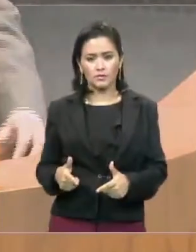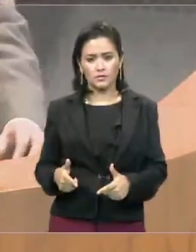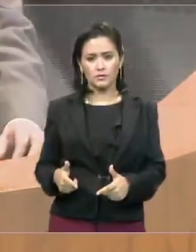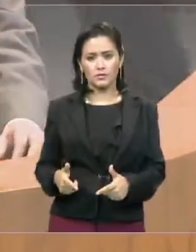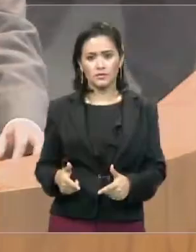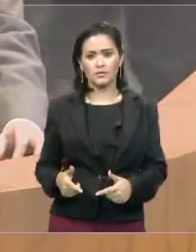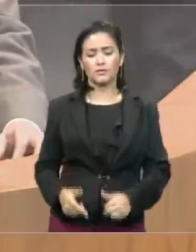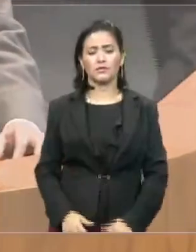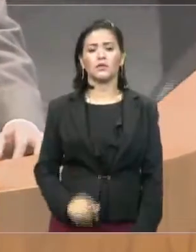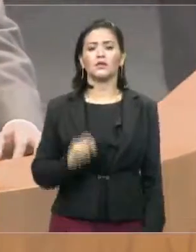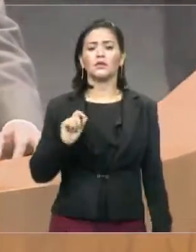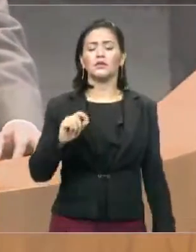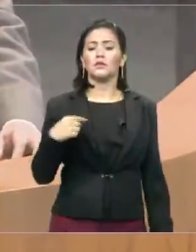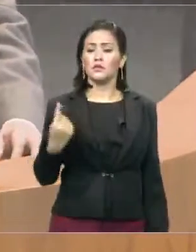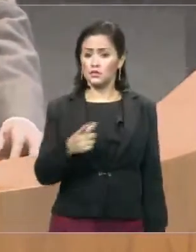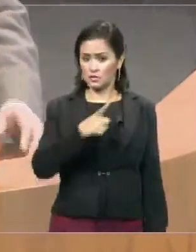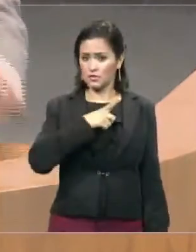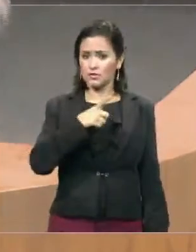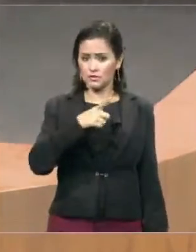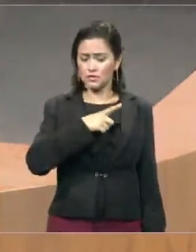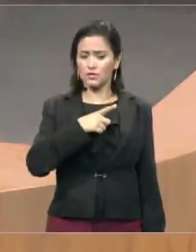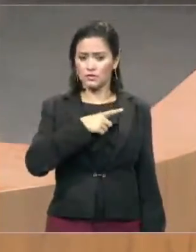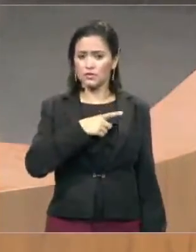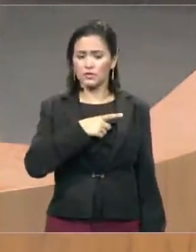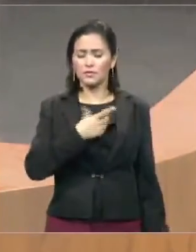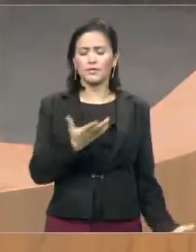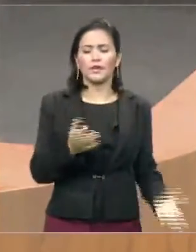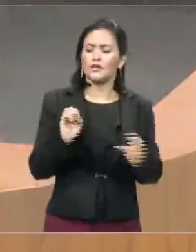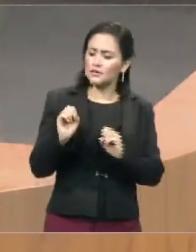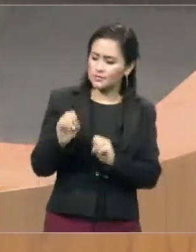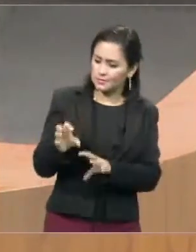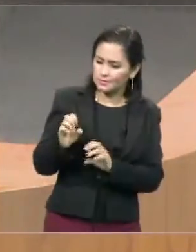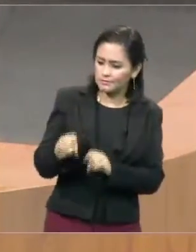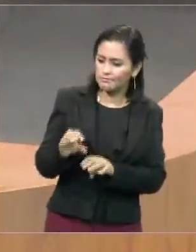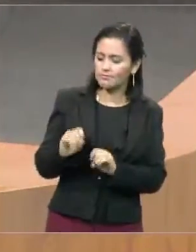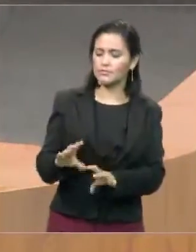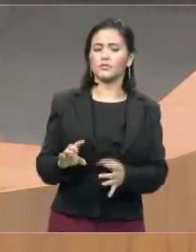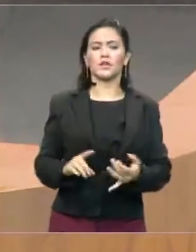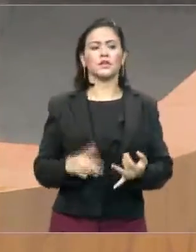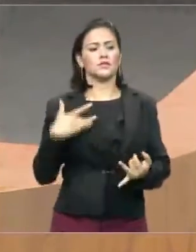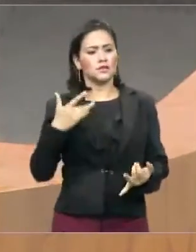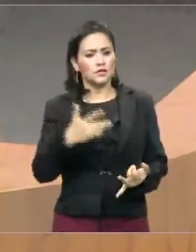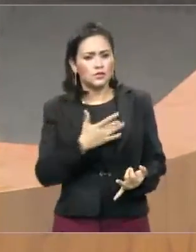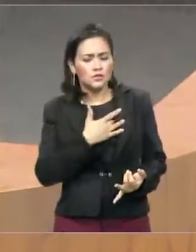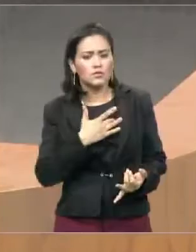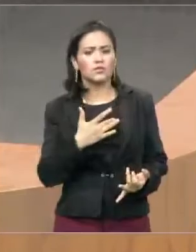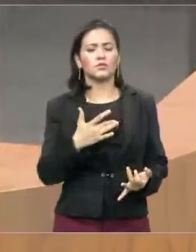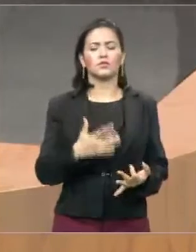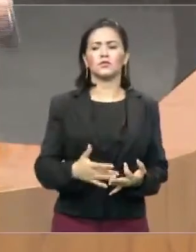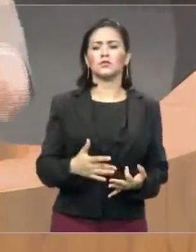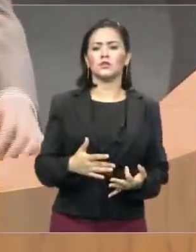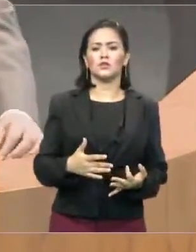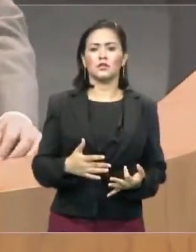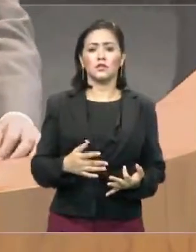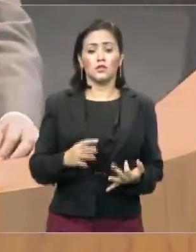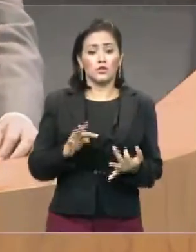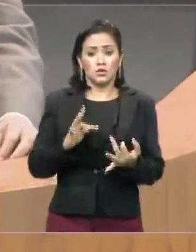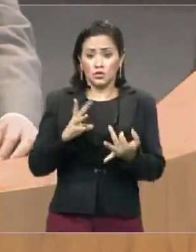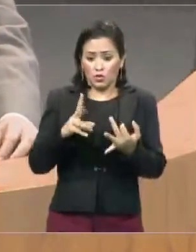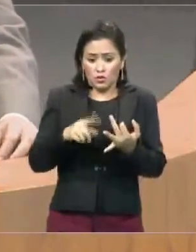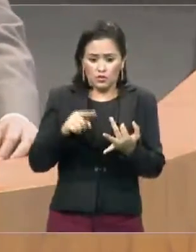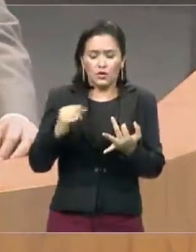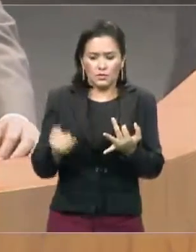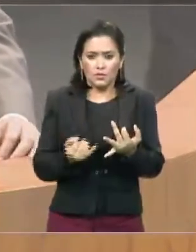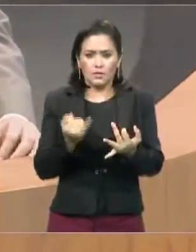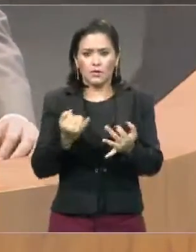De todos os problemas que nós temos, seja educação, seja saúde, nenhum é mais grave